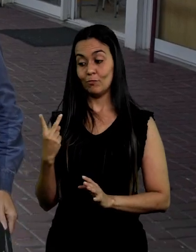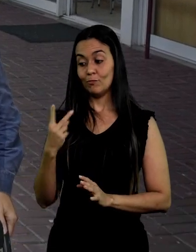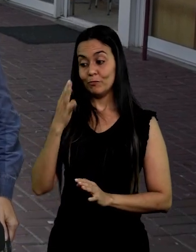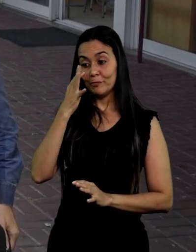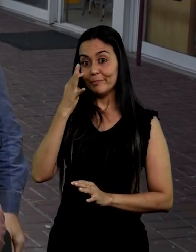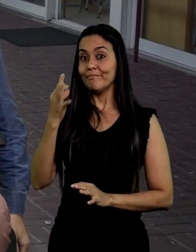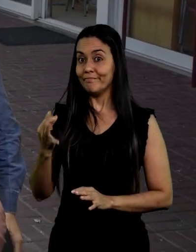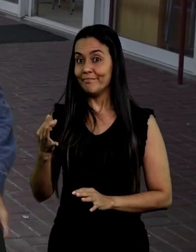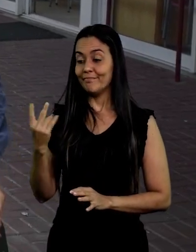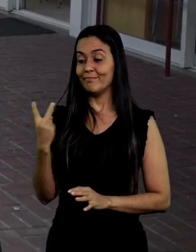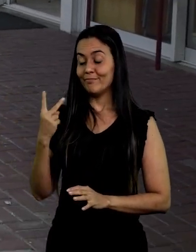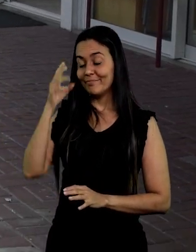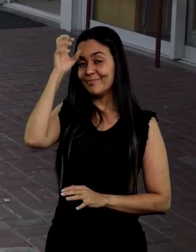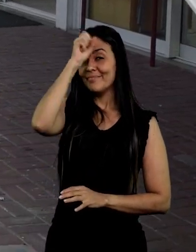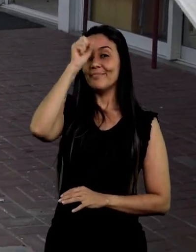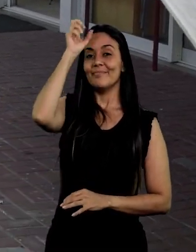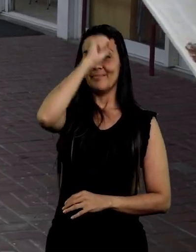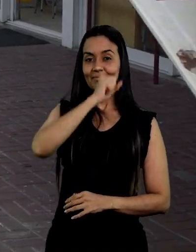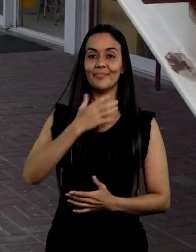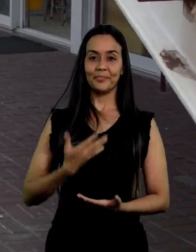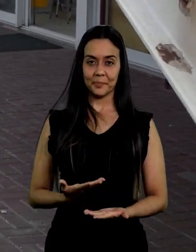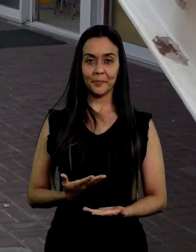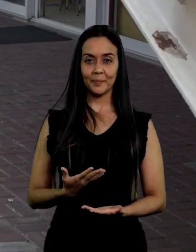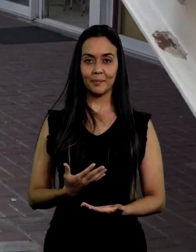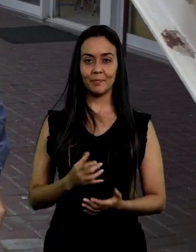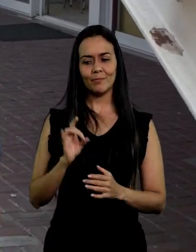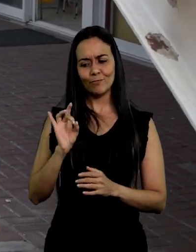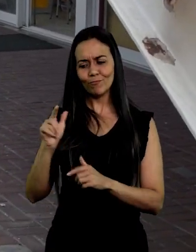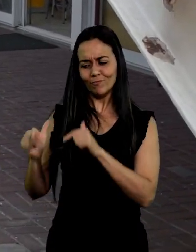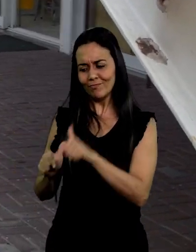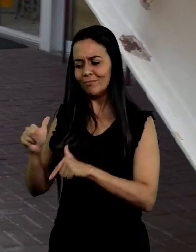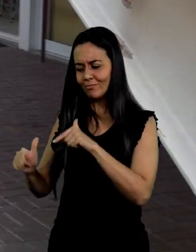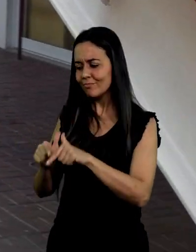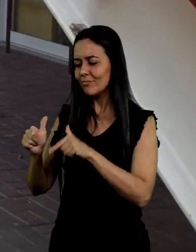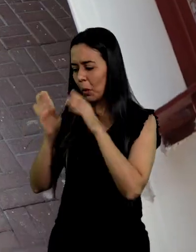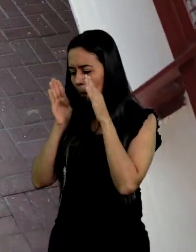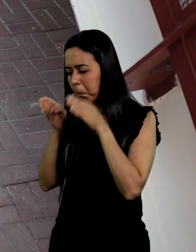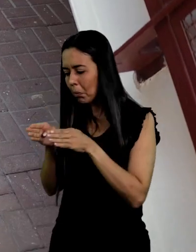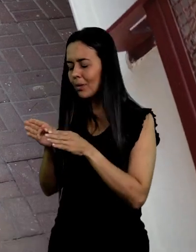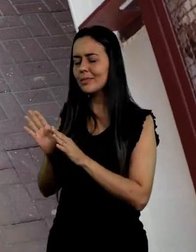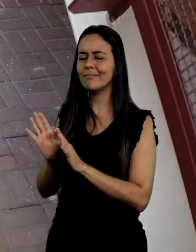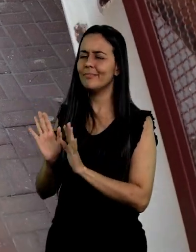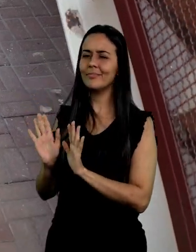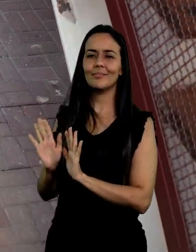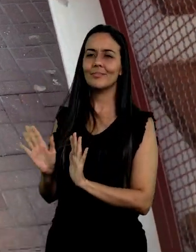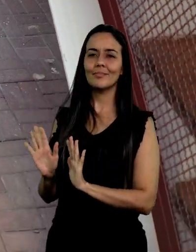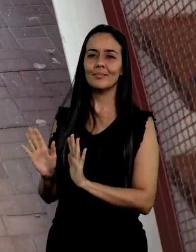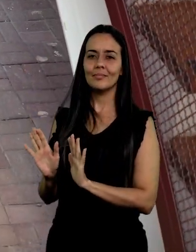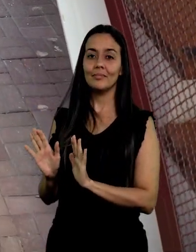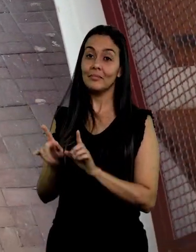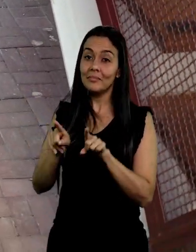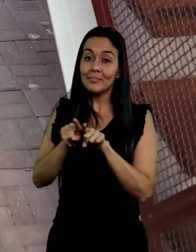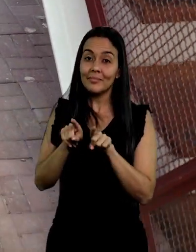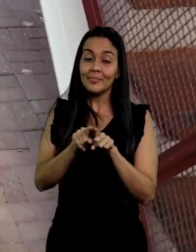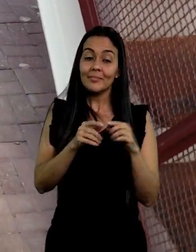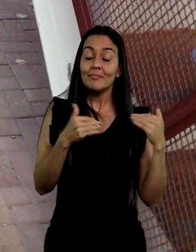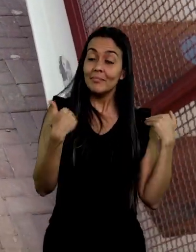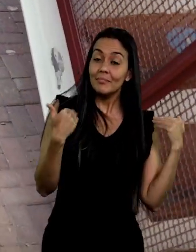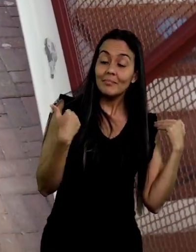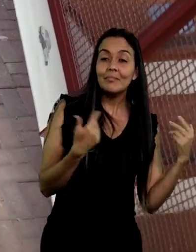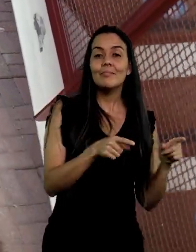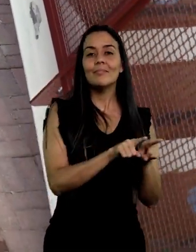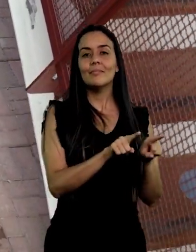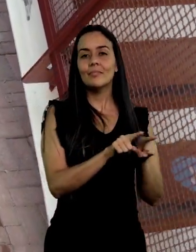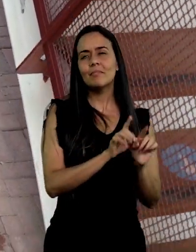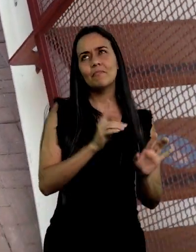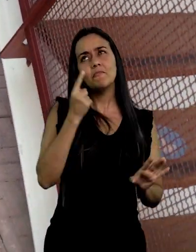aprender alguma coisa, né, Nando? Que a gente fique... Ou se questionar, pelo menos, né? Talvez a gente saia daqui continuando com os mesmos. Não